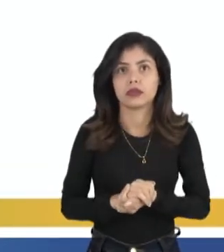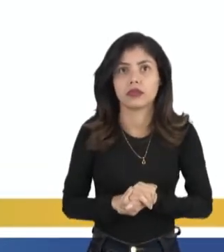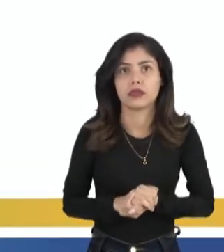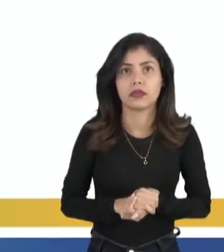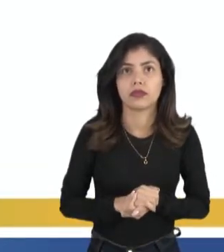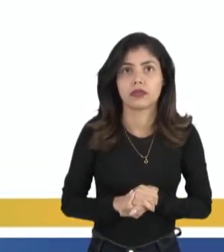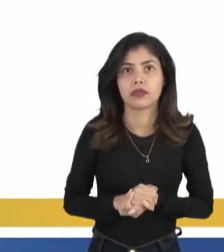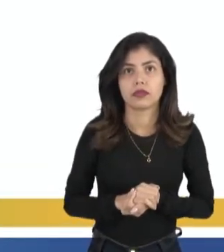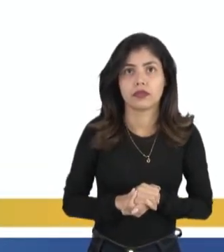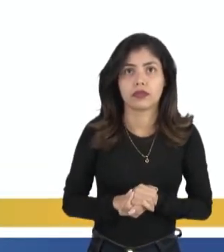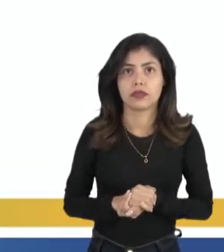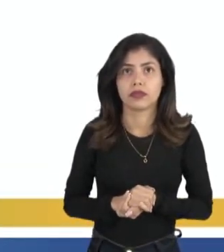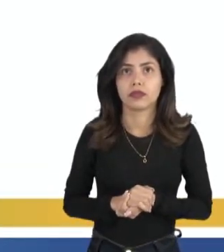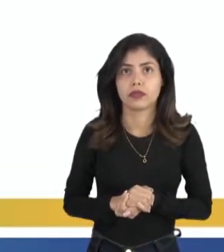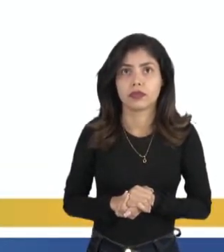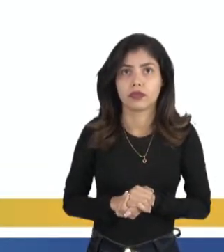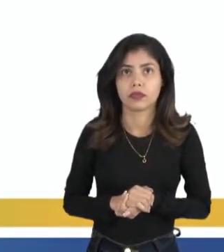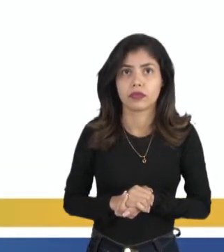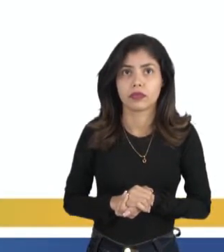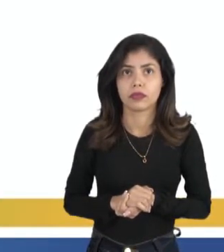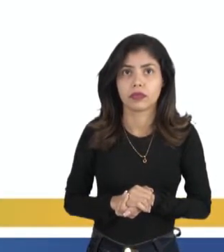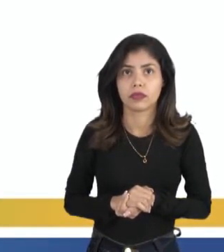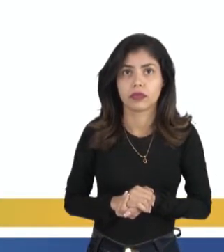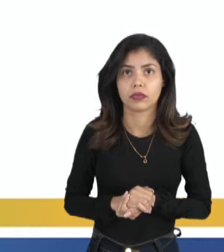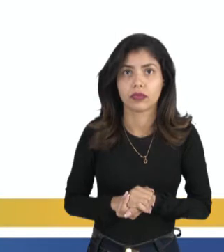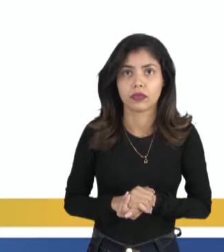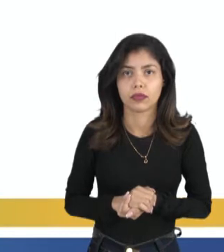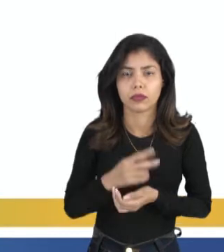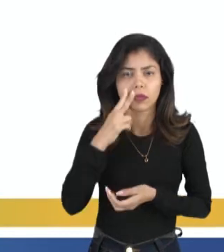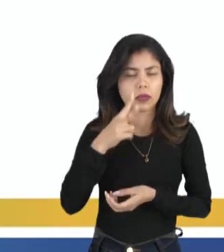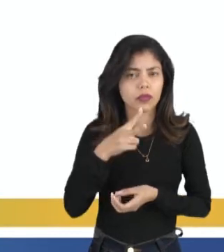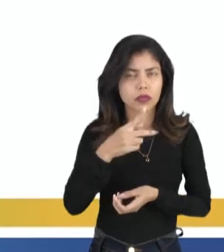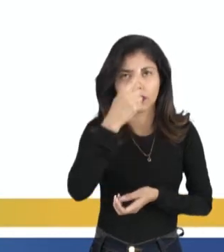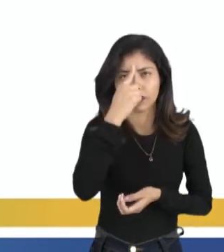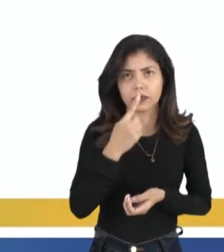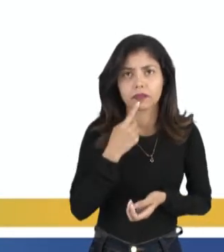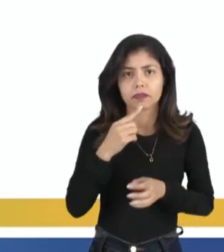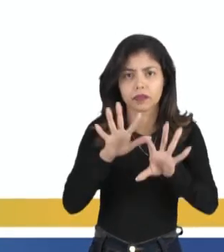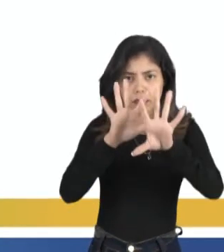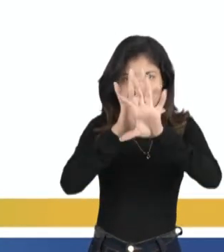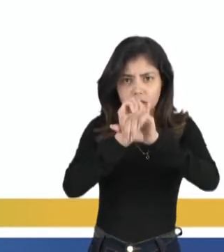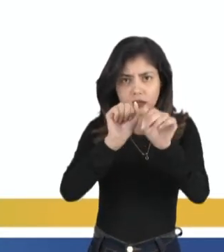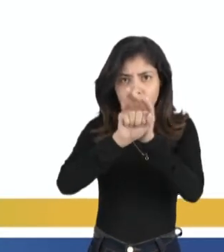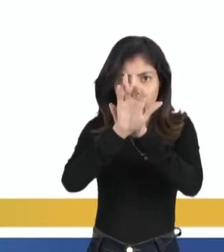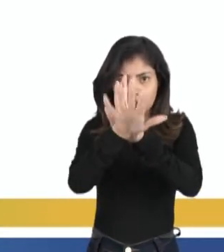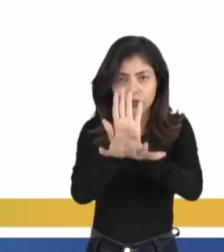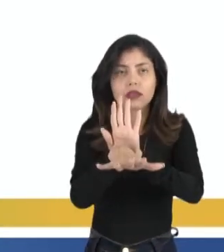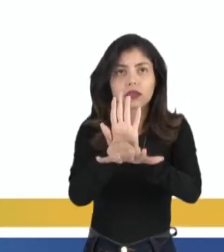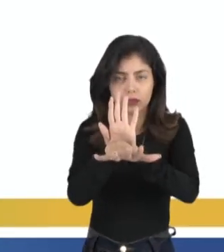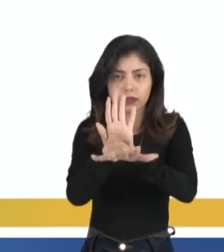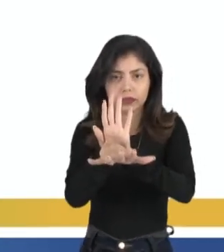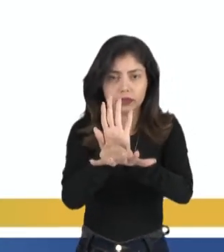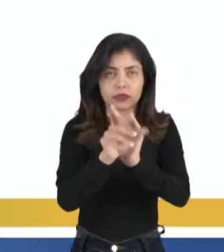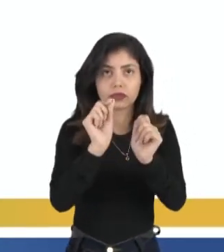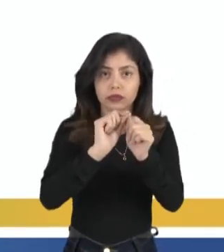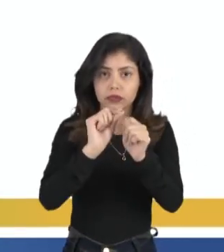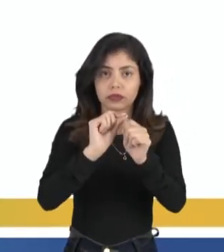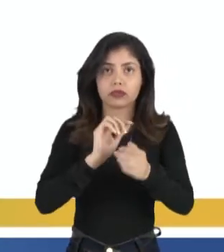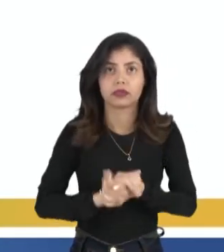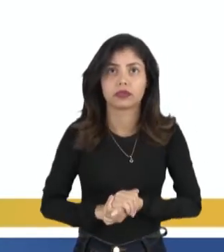bem fraquinha, ó. Como posso mostrar aqui para vocês, ó. Nessa sombra aqui, ó, o eclipse penumbral é